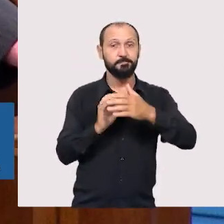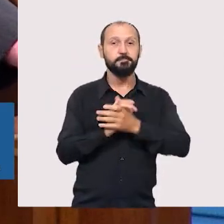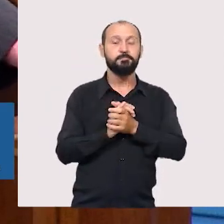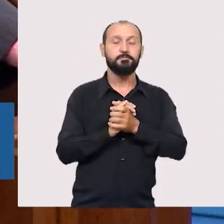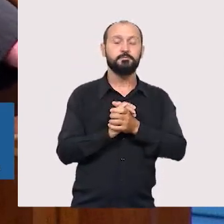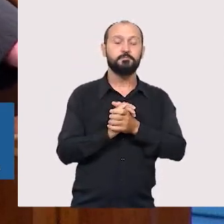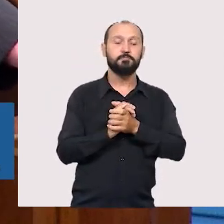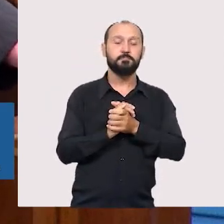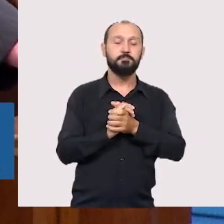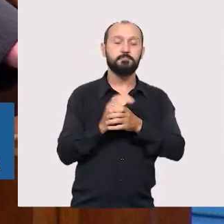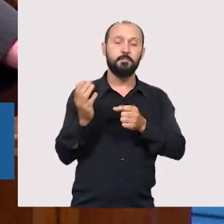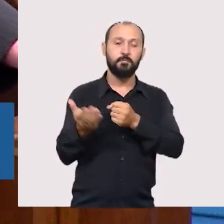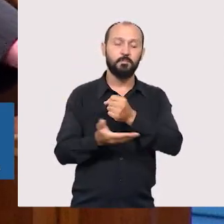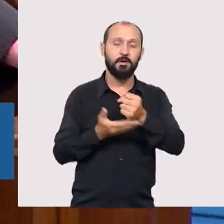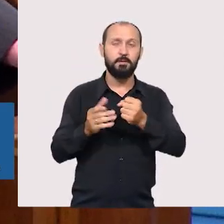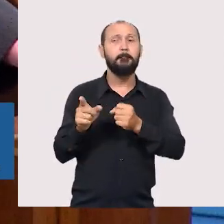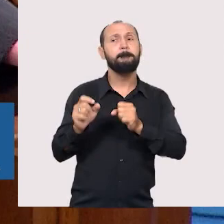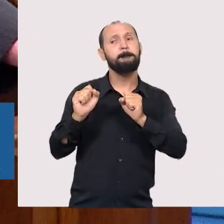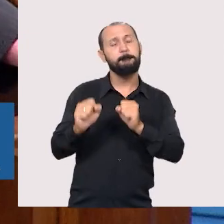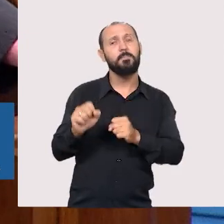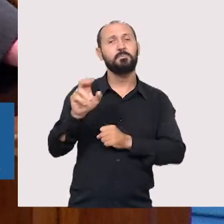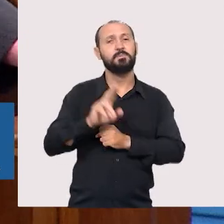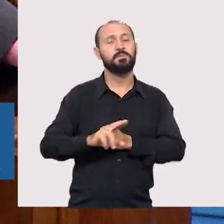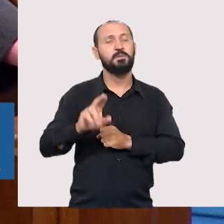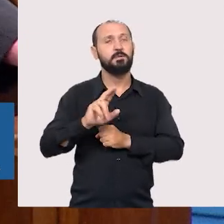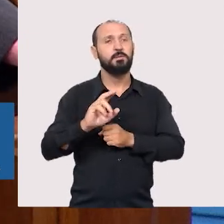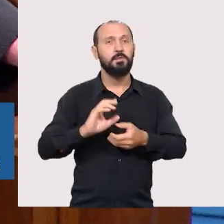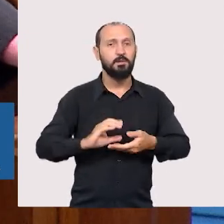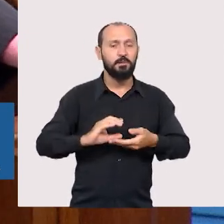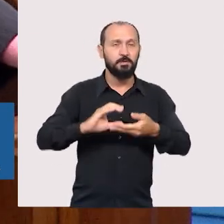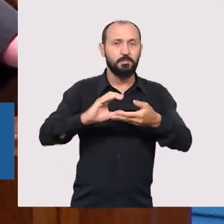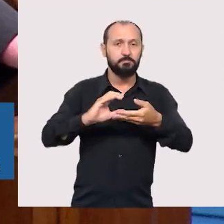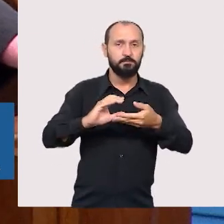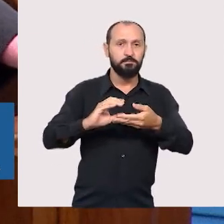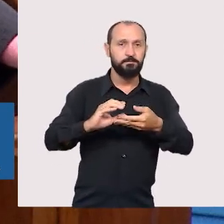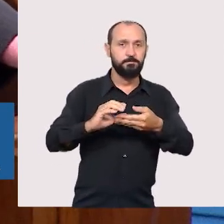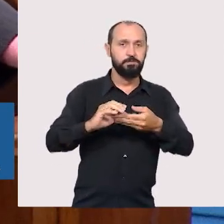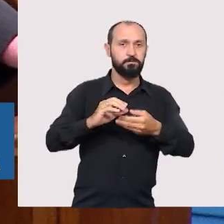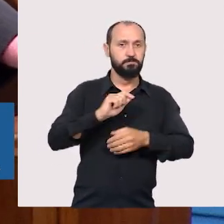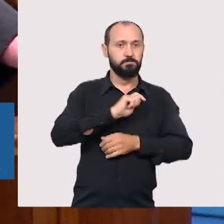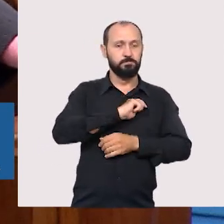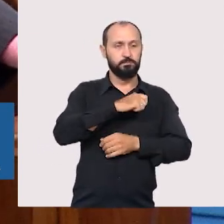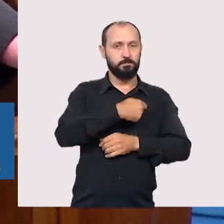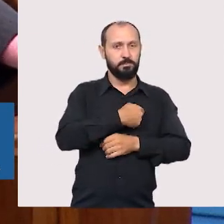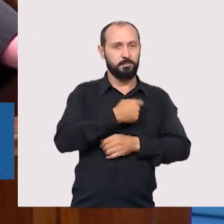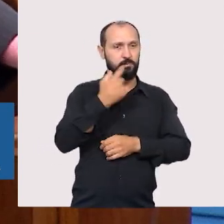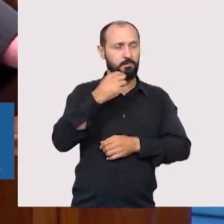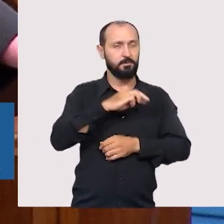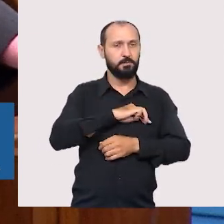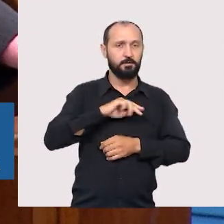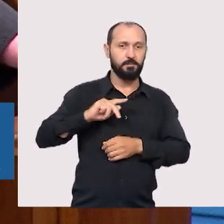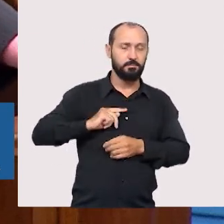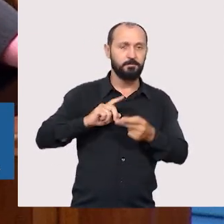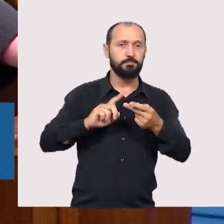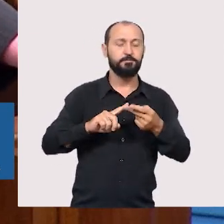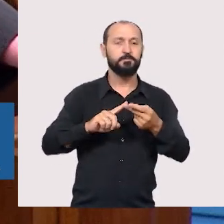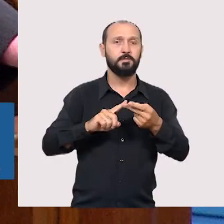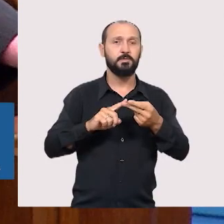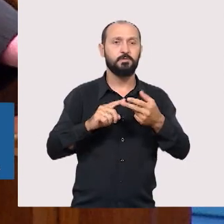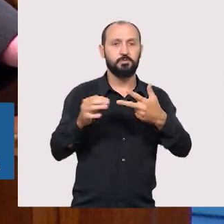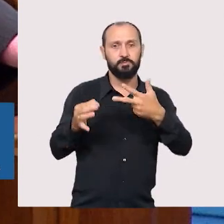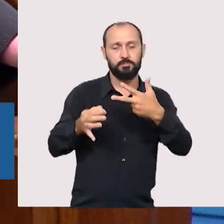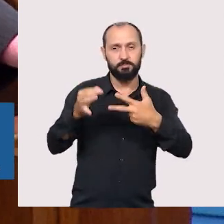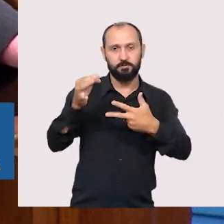Essas instituições que balizam e falam, olha, esse pode ser candidato a conselheiro, elas são fiscalizadas pelo Ministério